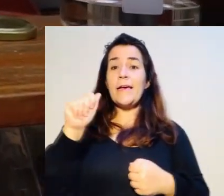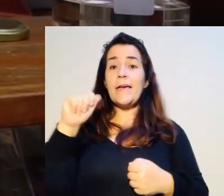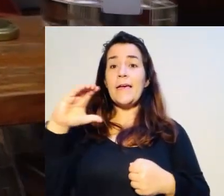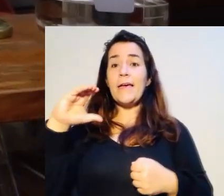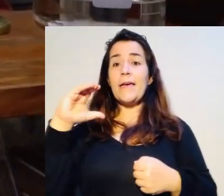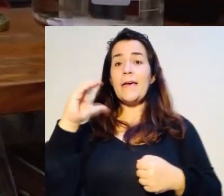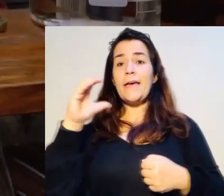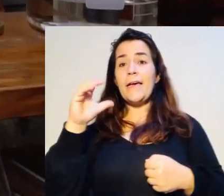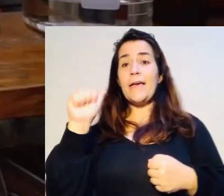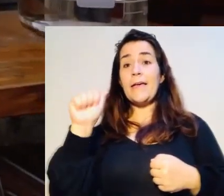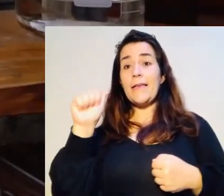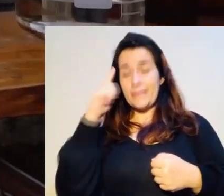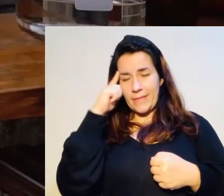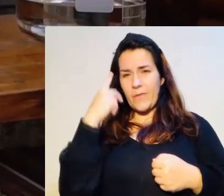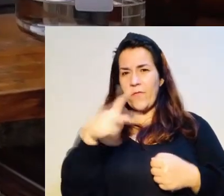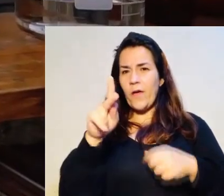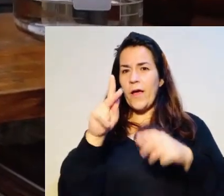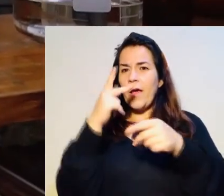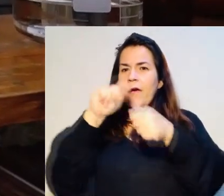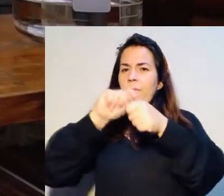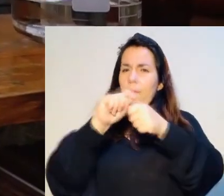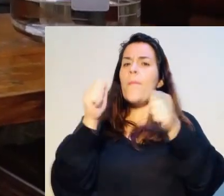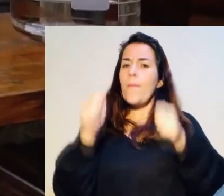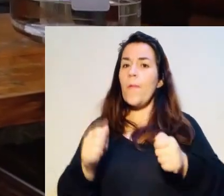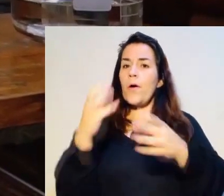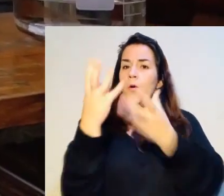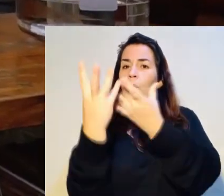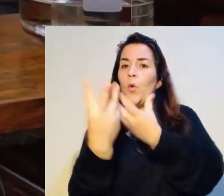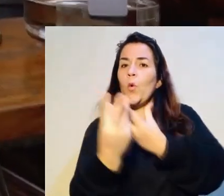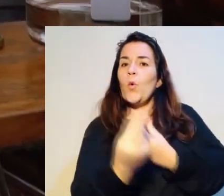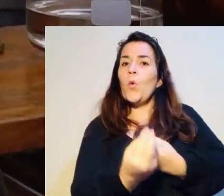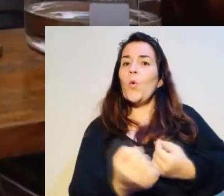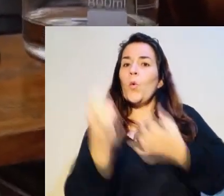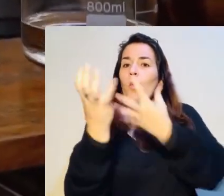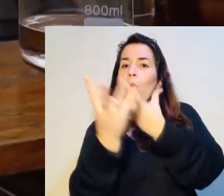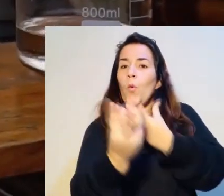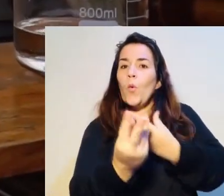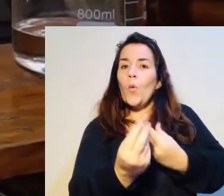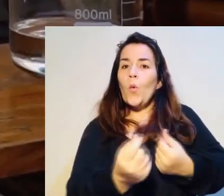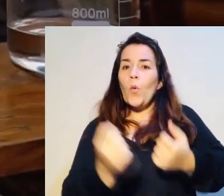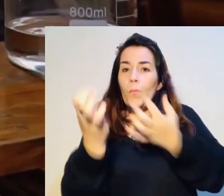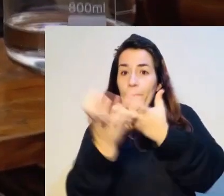alcoólico suficiente para extrair as propriedades terapêuticas da planta.